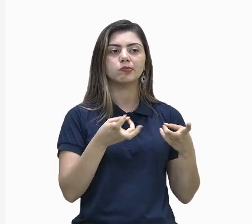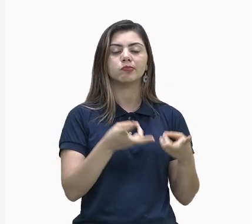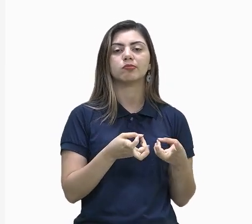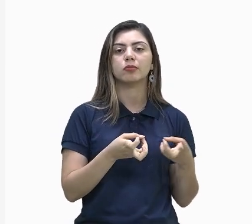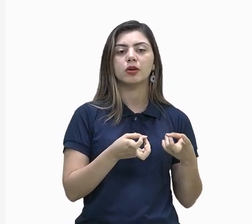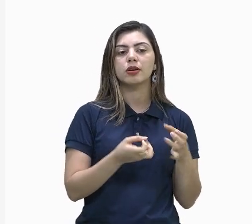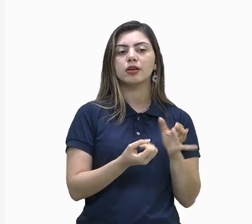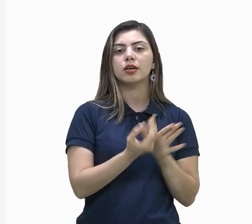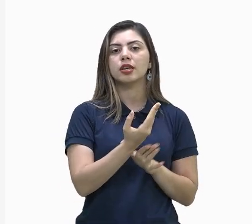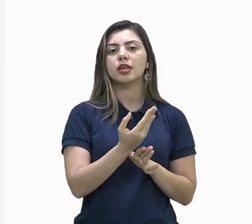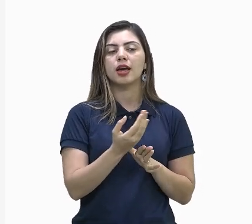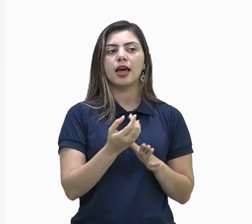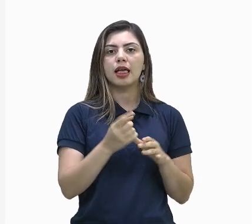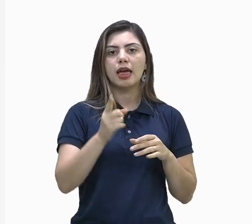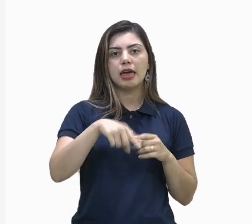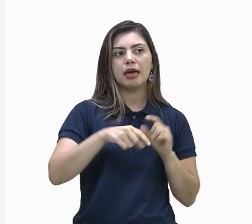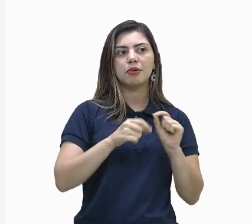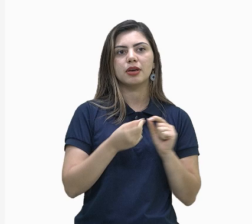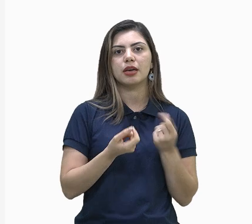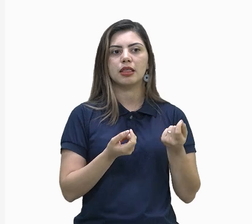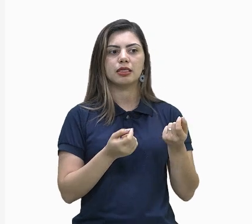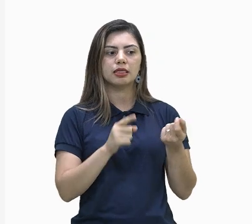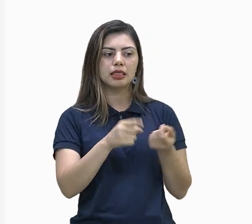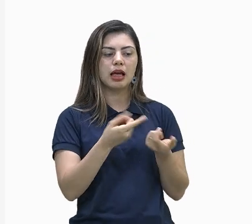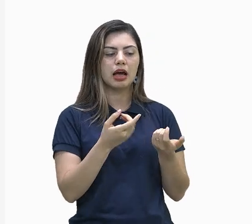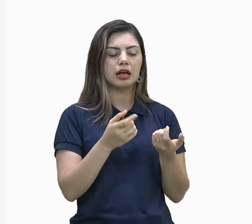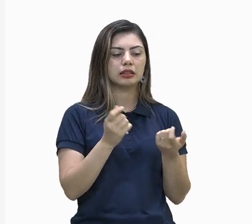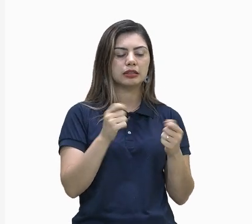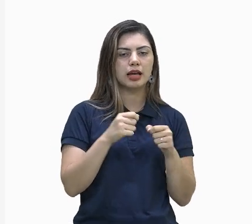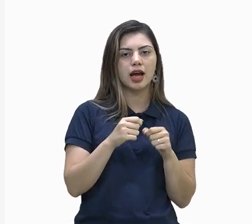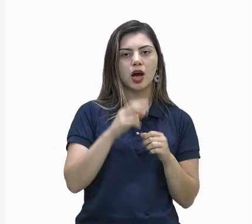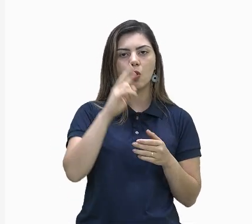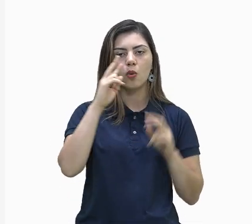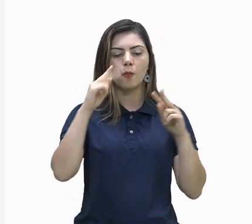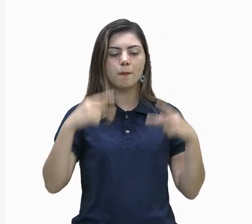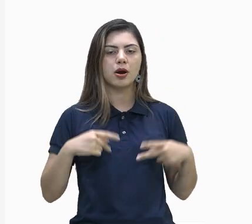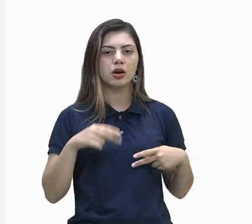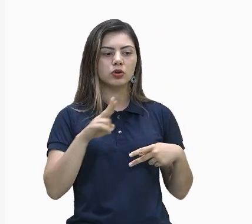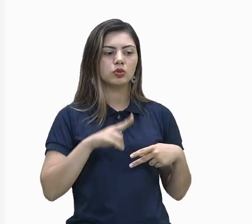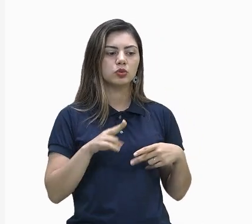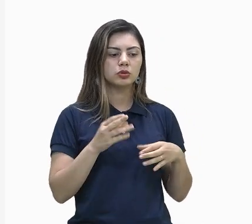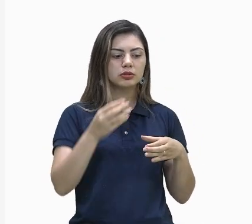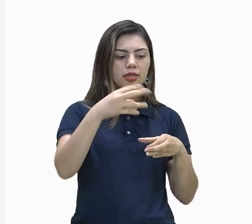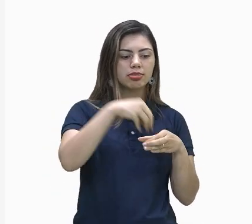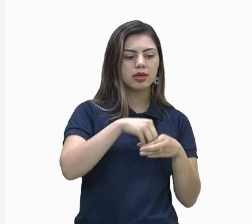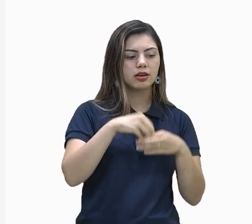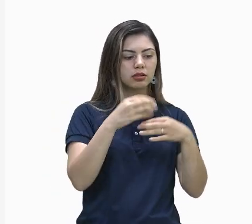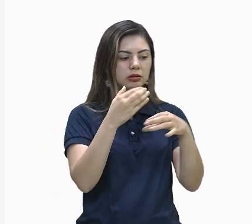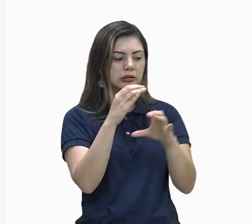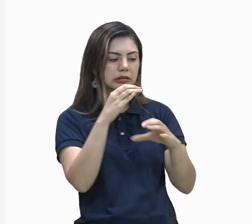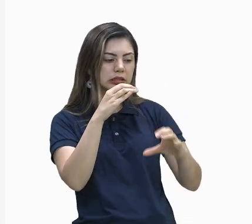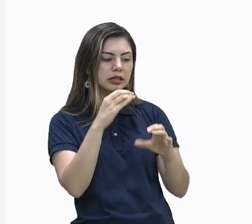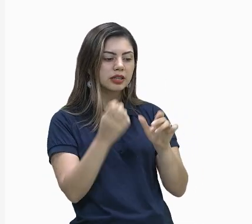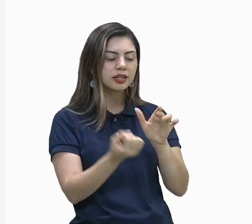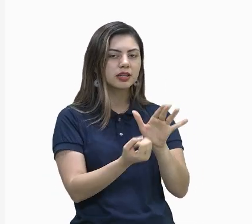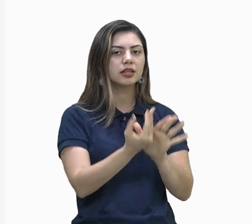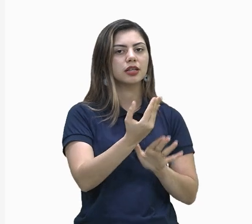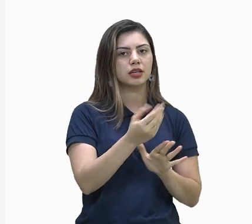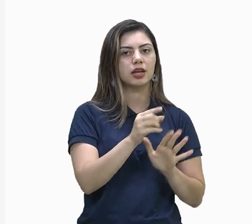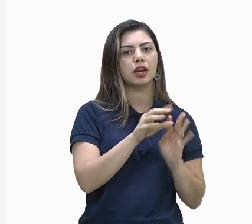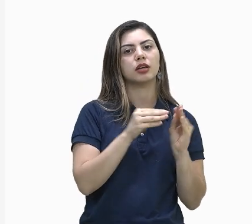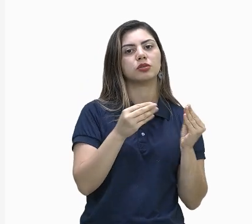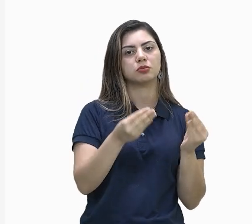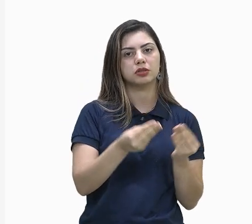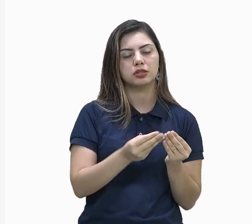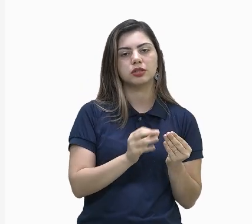maneira artificial, ou seja, eles são sintetizados pelo homem, né, no laboratório, que eles são produzidos através, como eu disse para